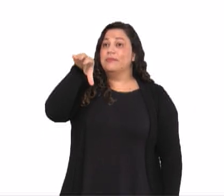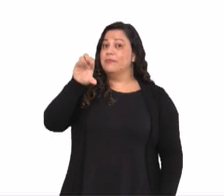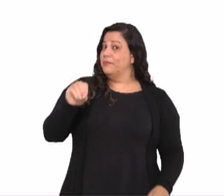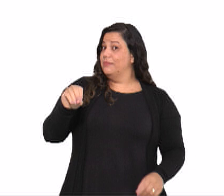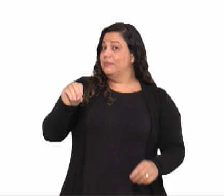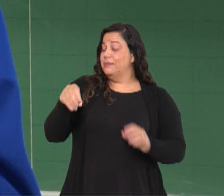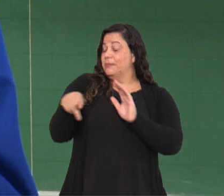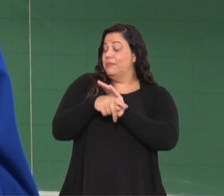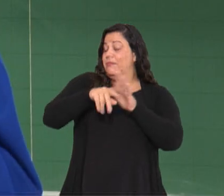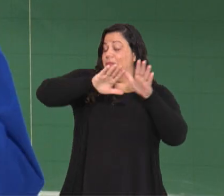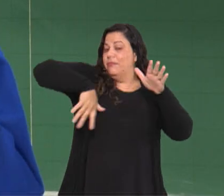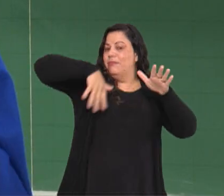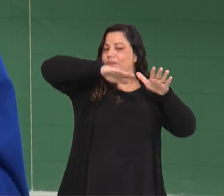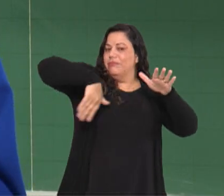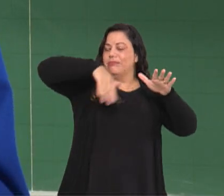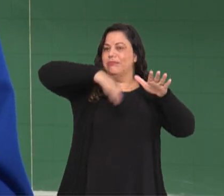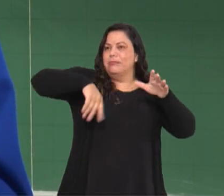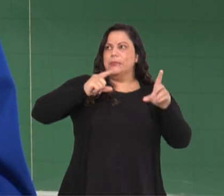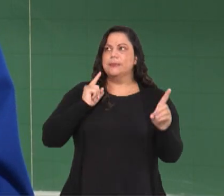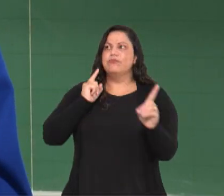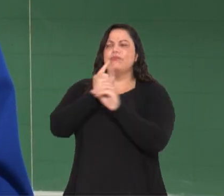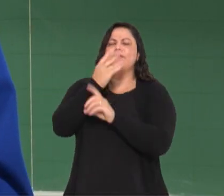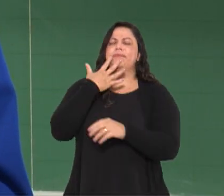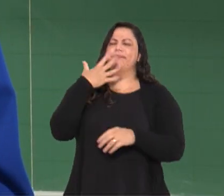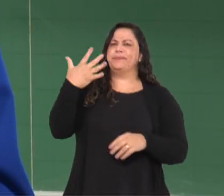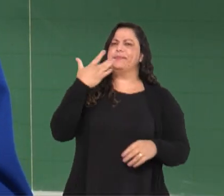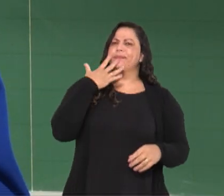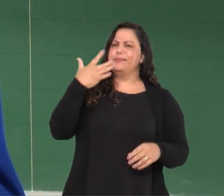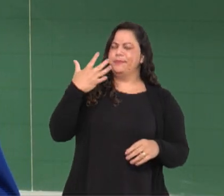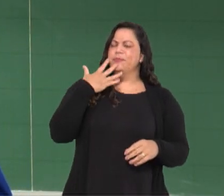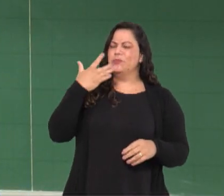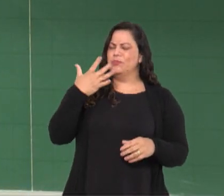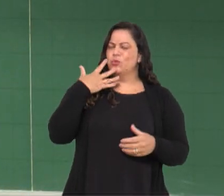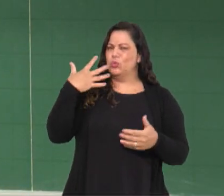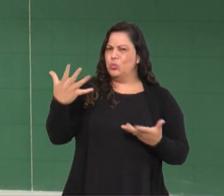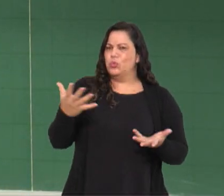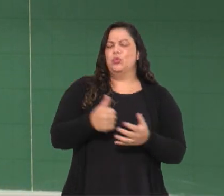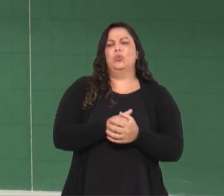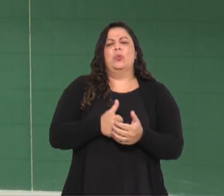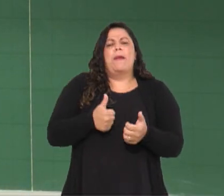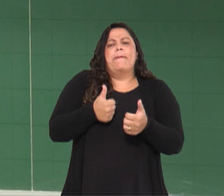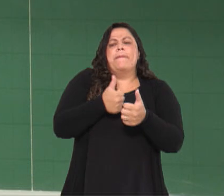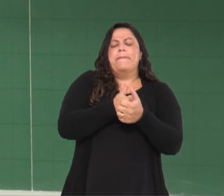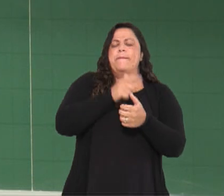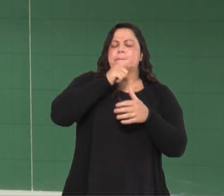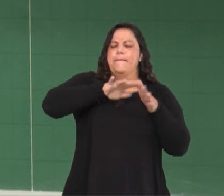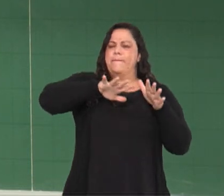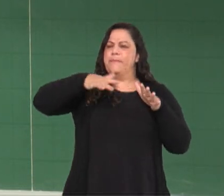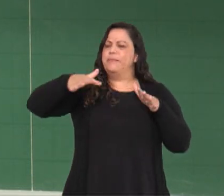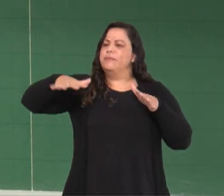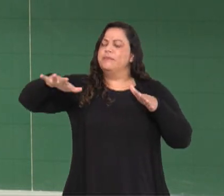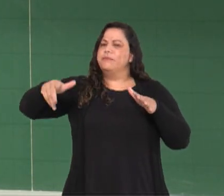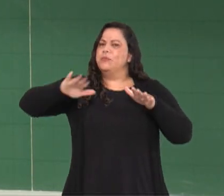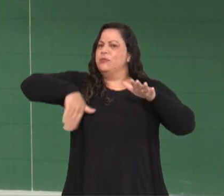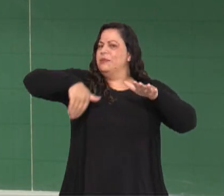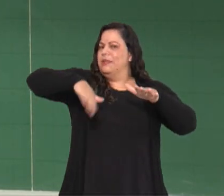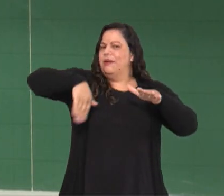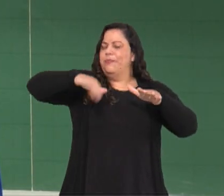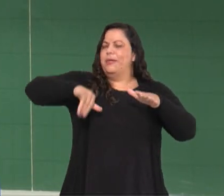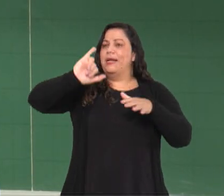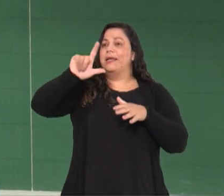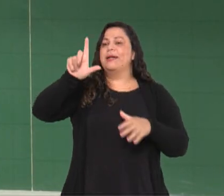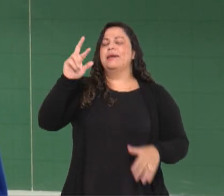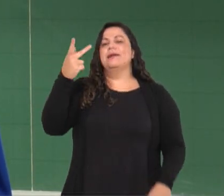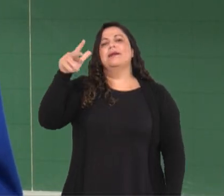o ouro ali na Ilha da Cotinga, né, próxima na Ilha do Mel, ali no litoral. E aí, claro que isso começou